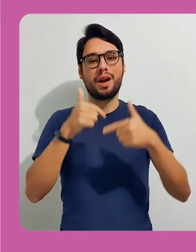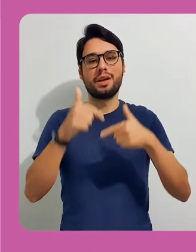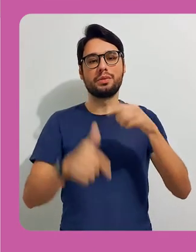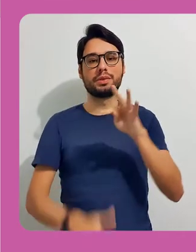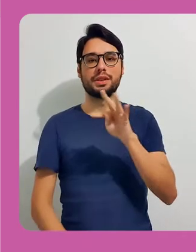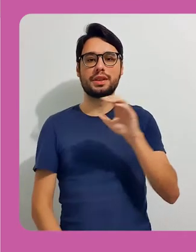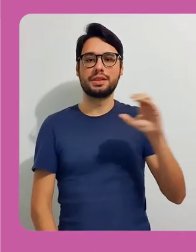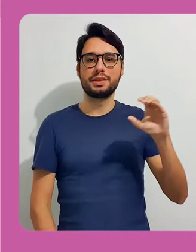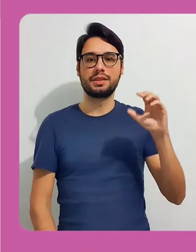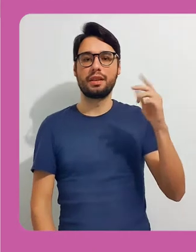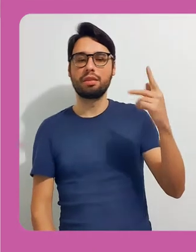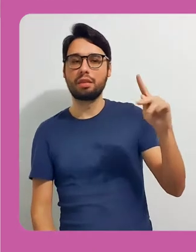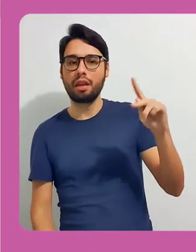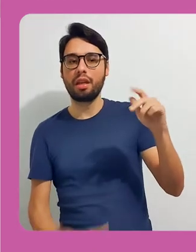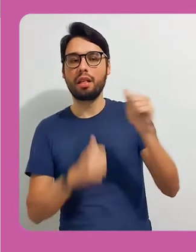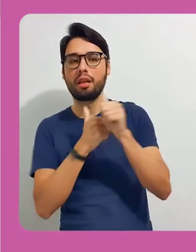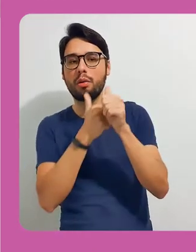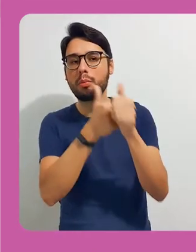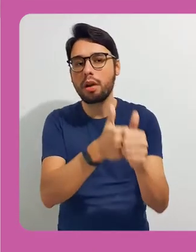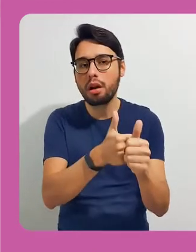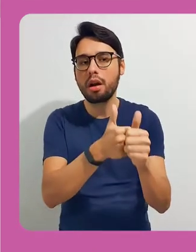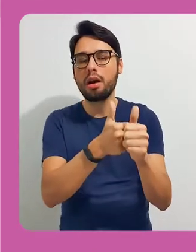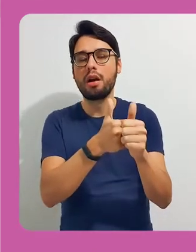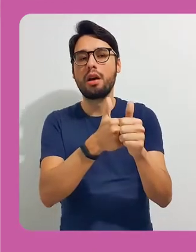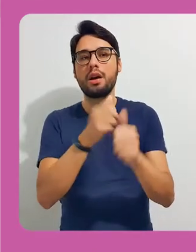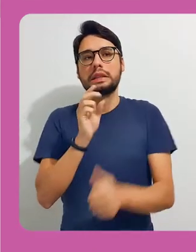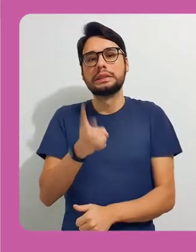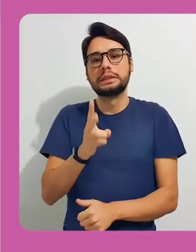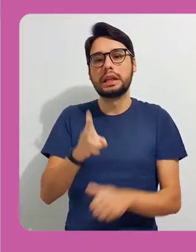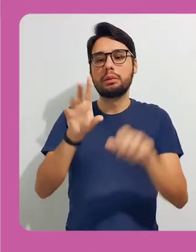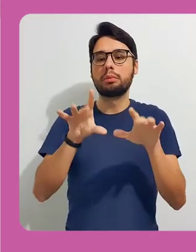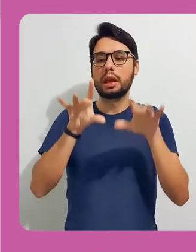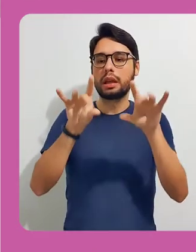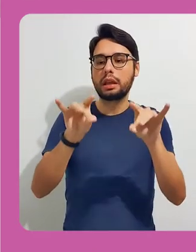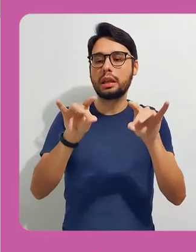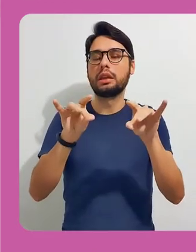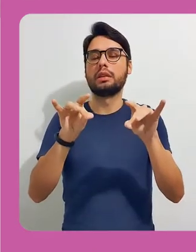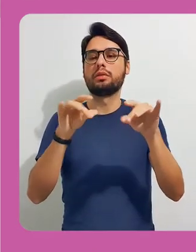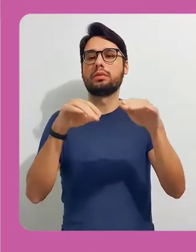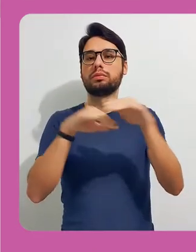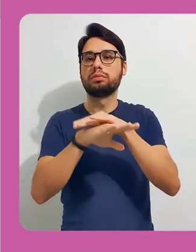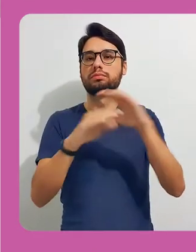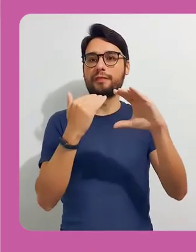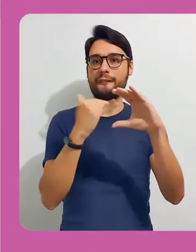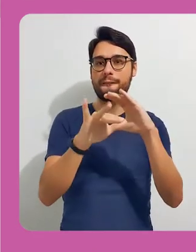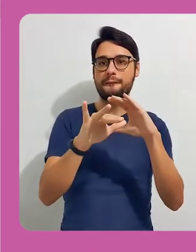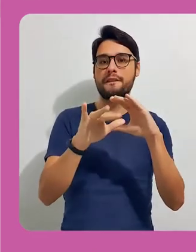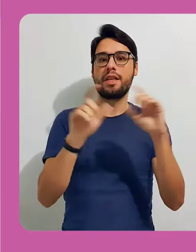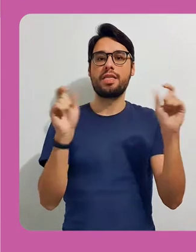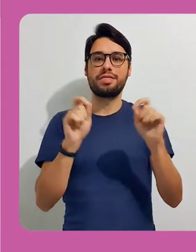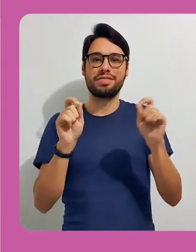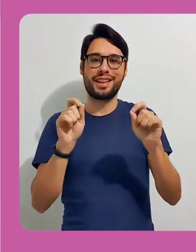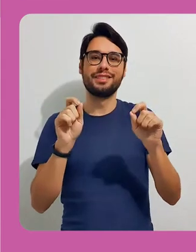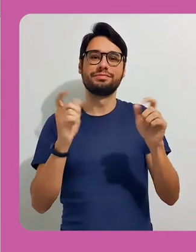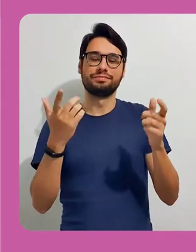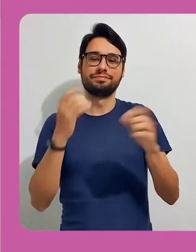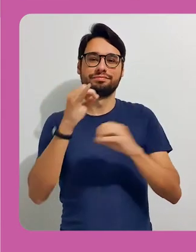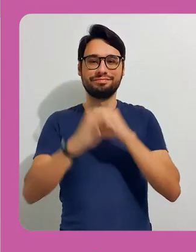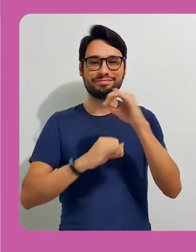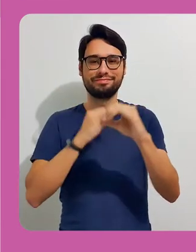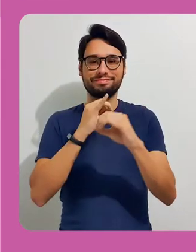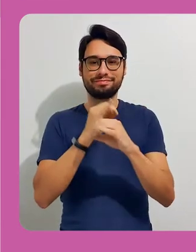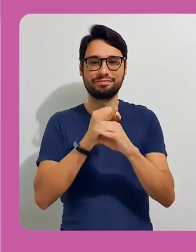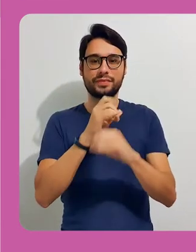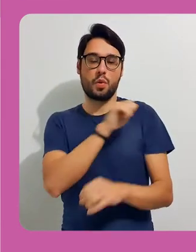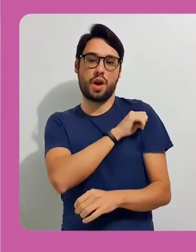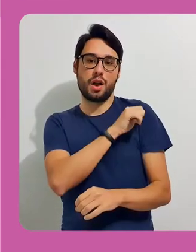atividades para enviar os arquivos né da escrita do tcc dele que ele tá fazendo offline vai ficar enviando